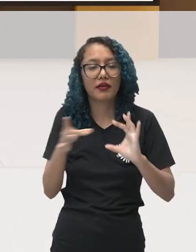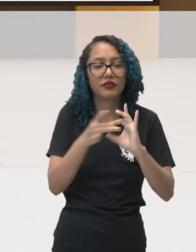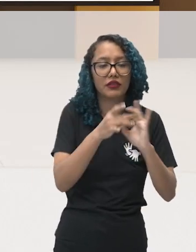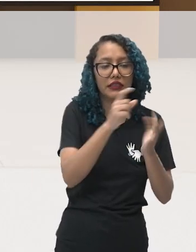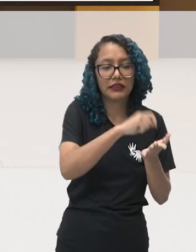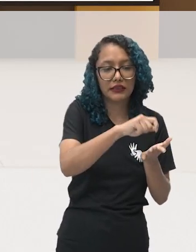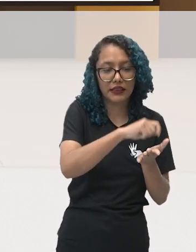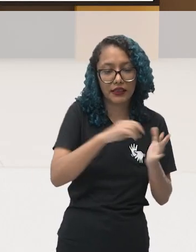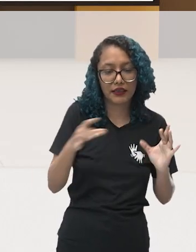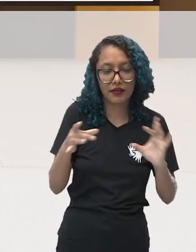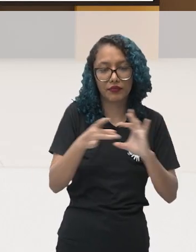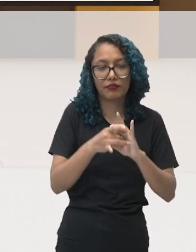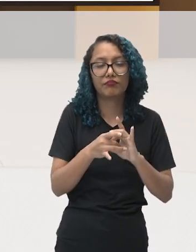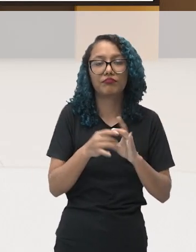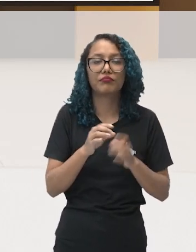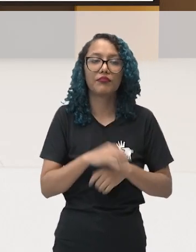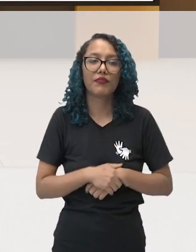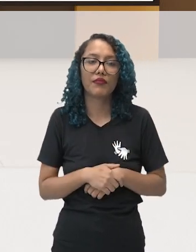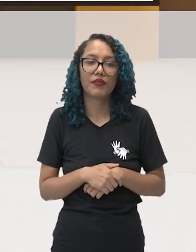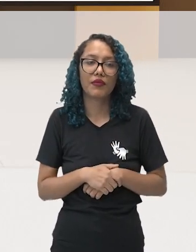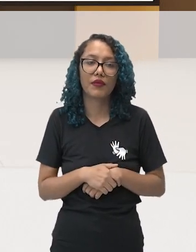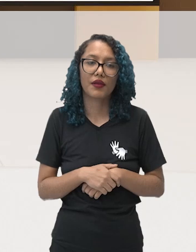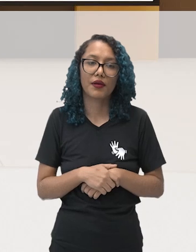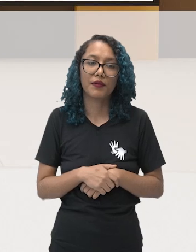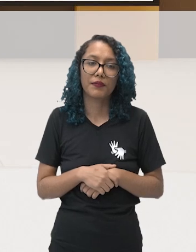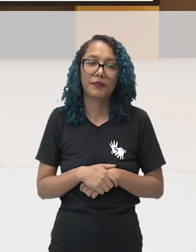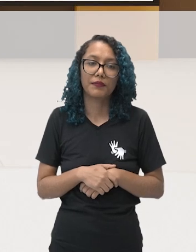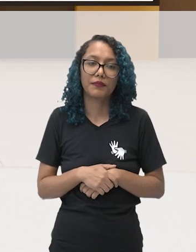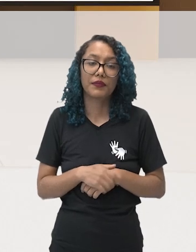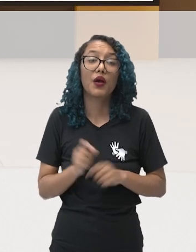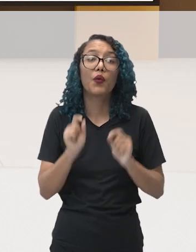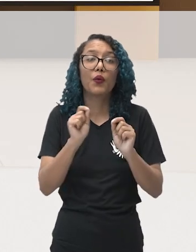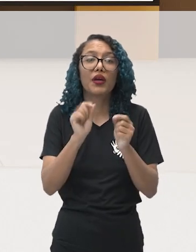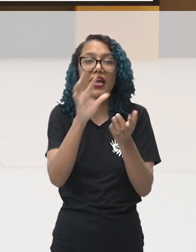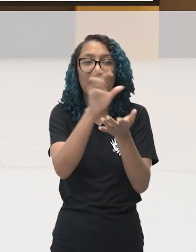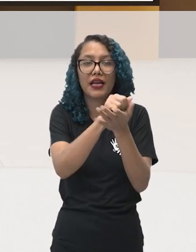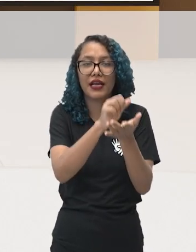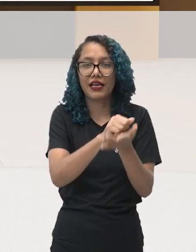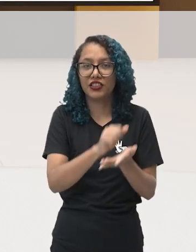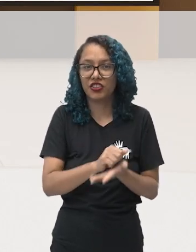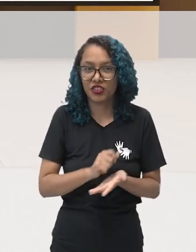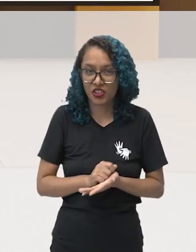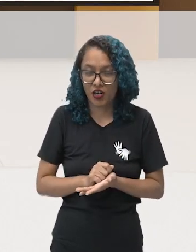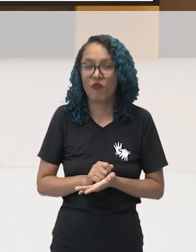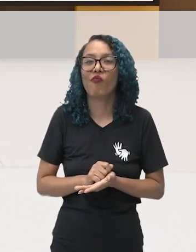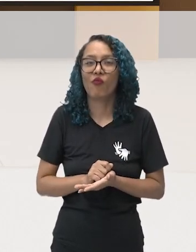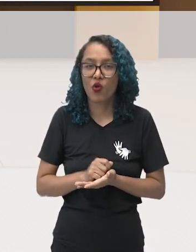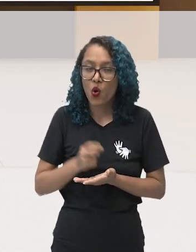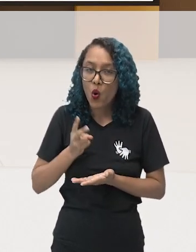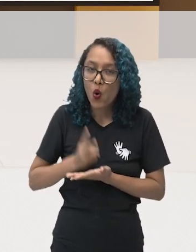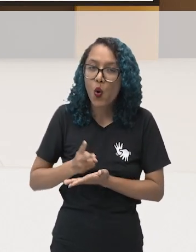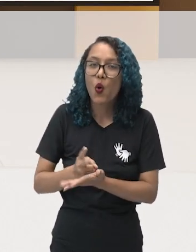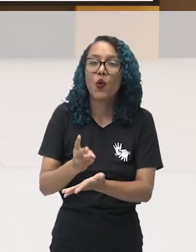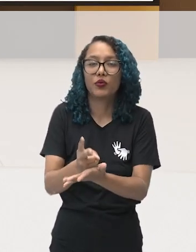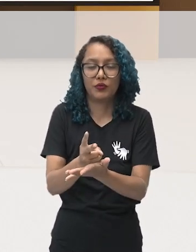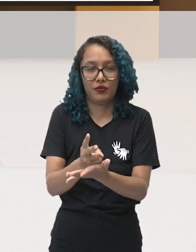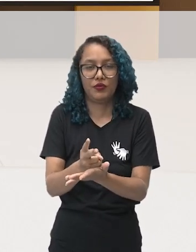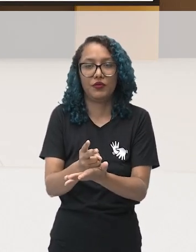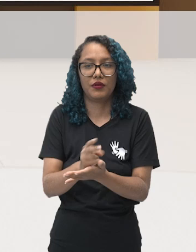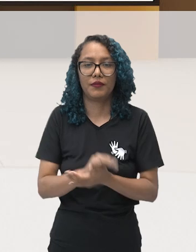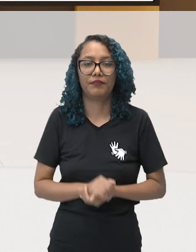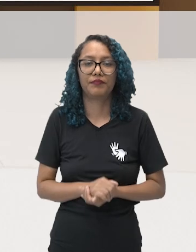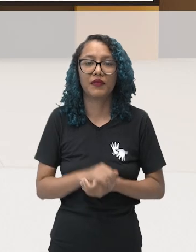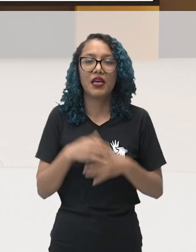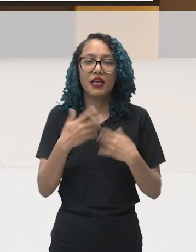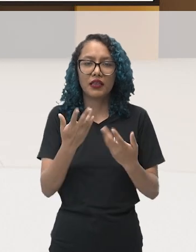no caso dos não indígenas, para quê? Como o senhor bem falou, para manter esse registro vivo, como os povos